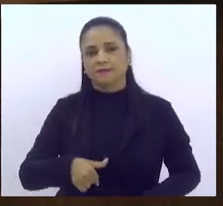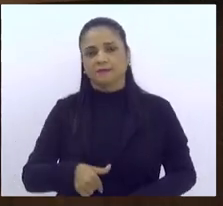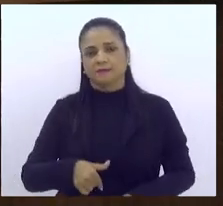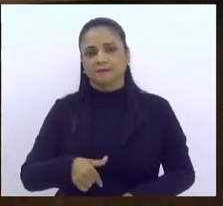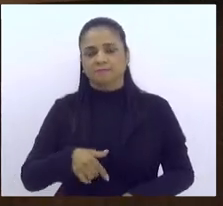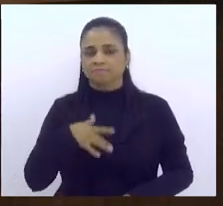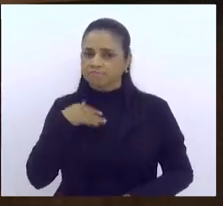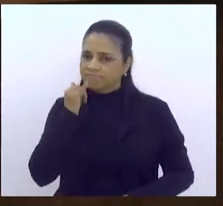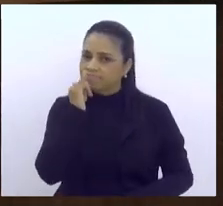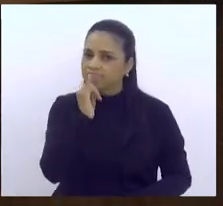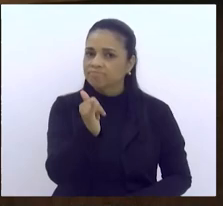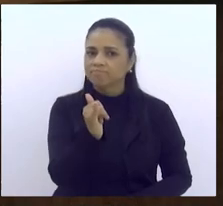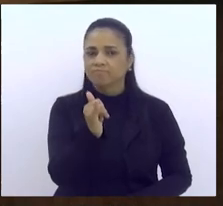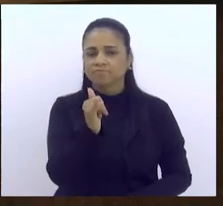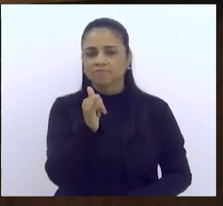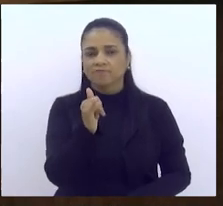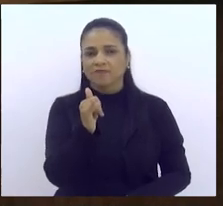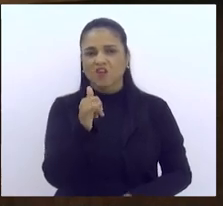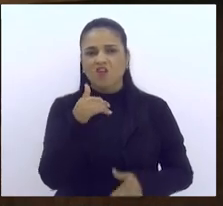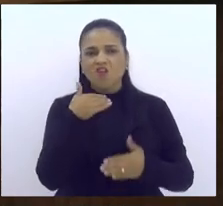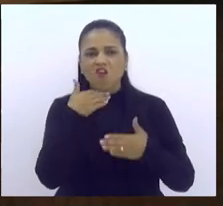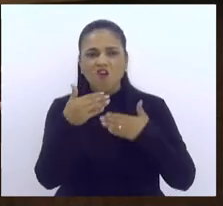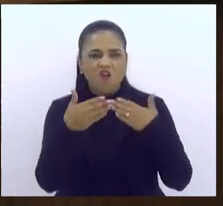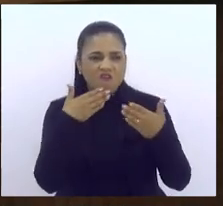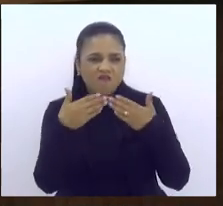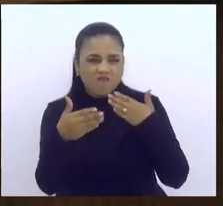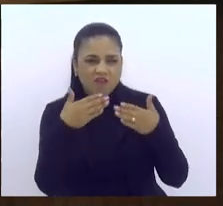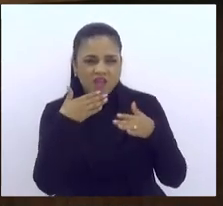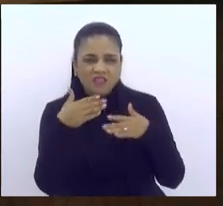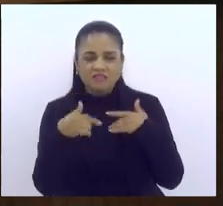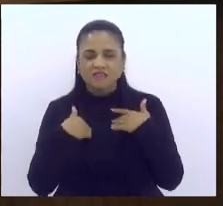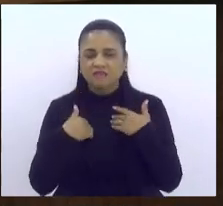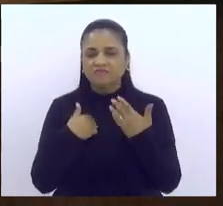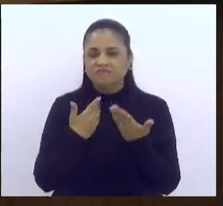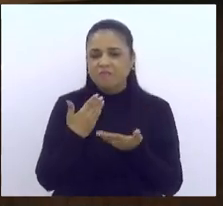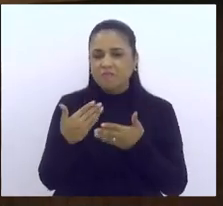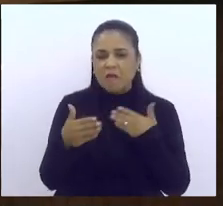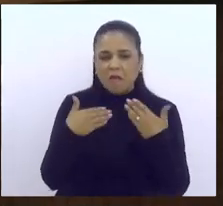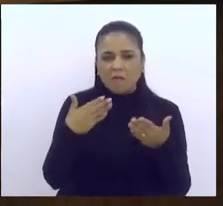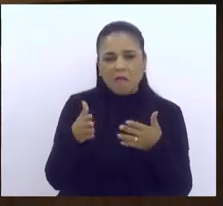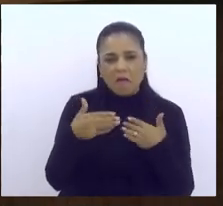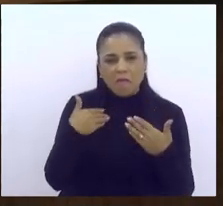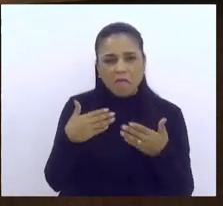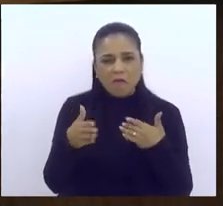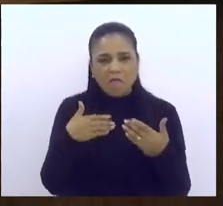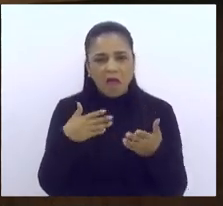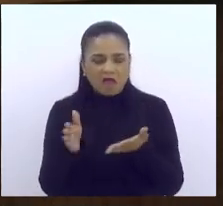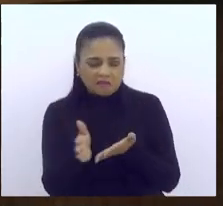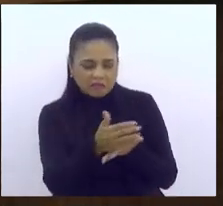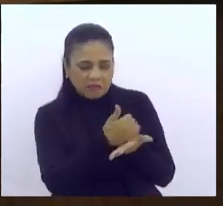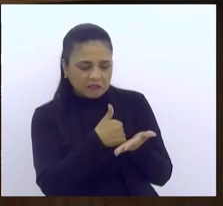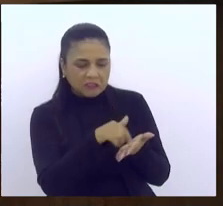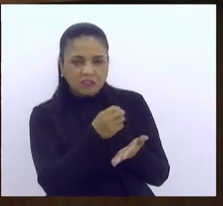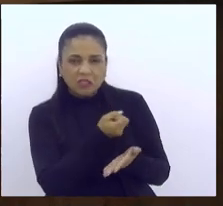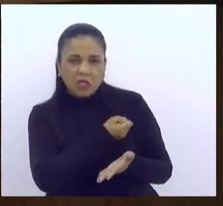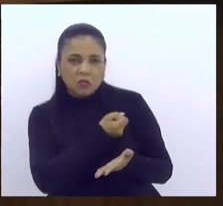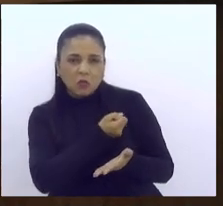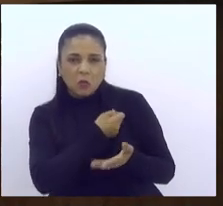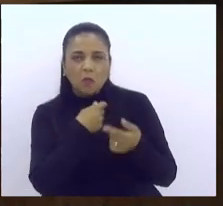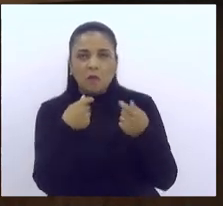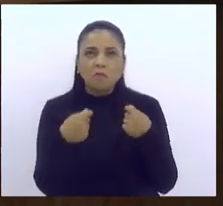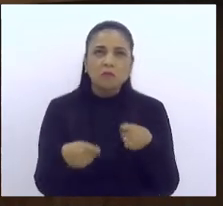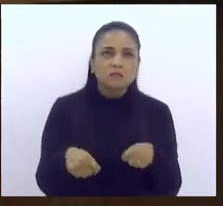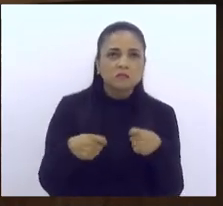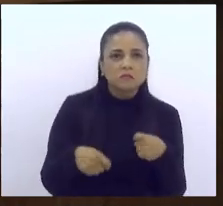que essas conversas de enxugar gelo, né, trazendo estatísticas, números, ah, a gente